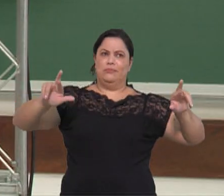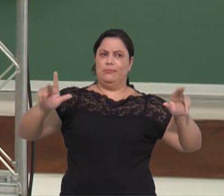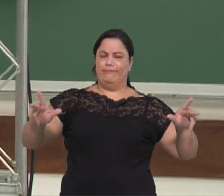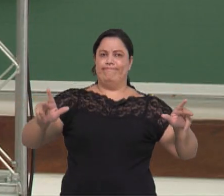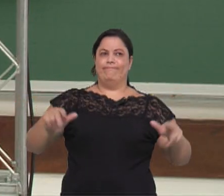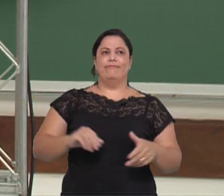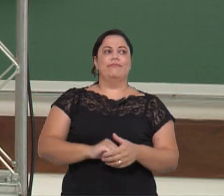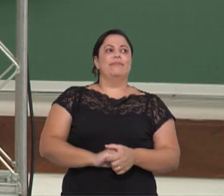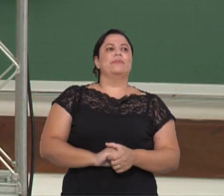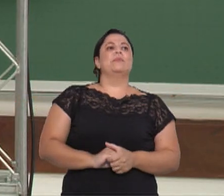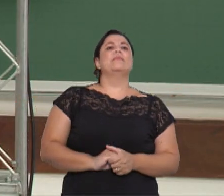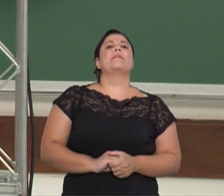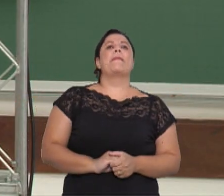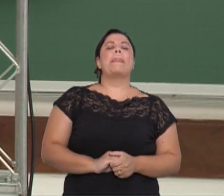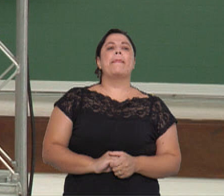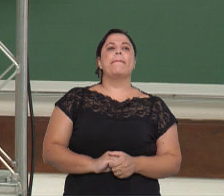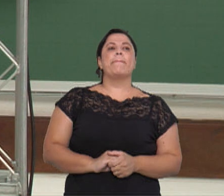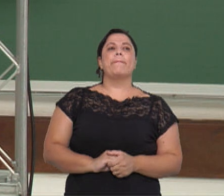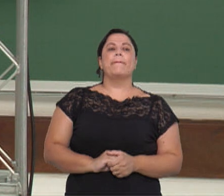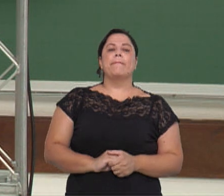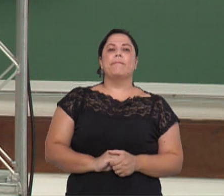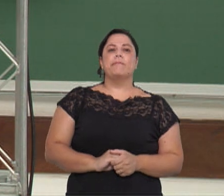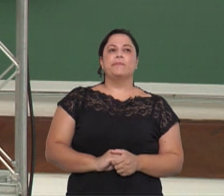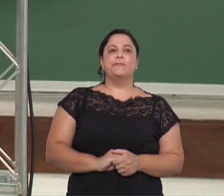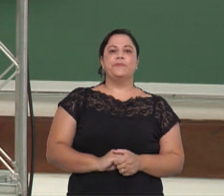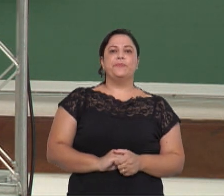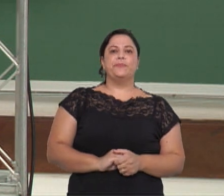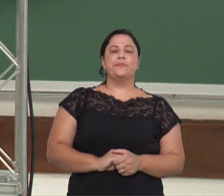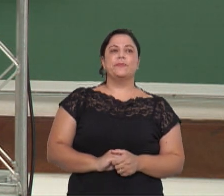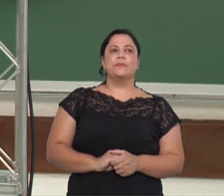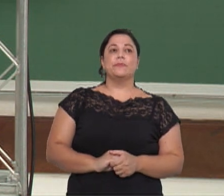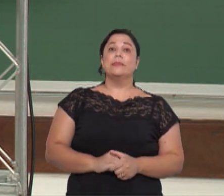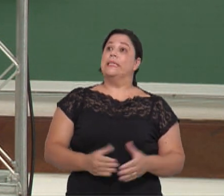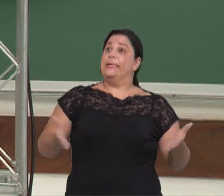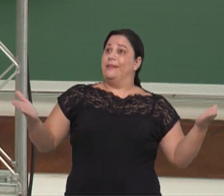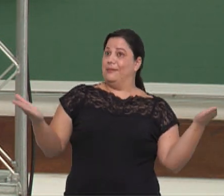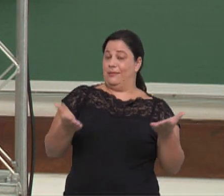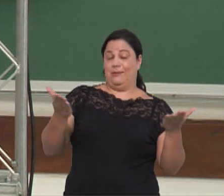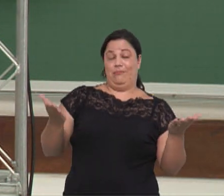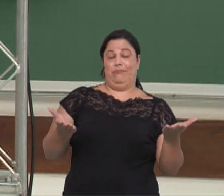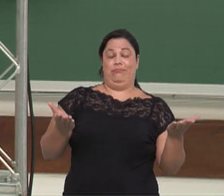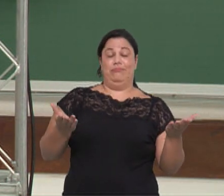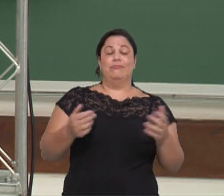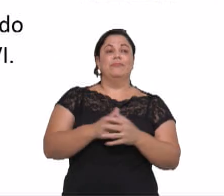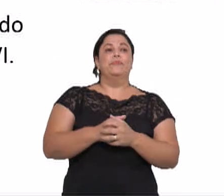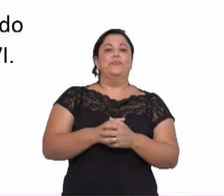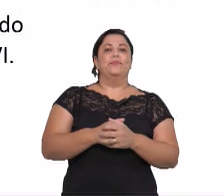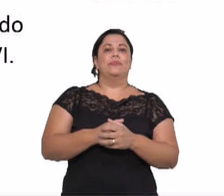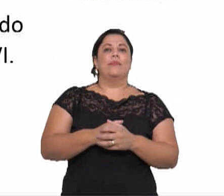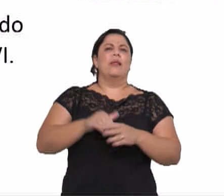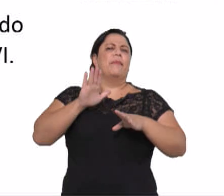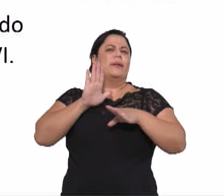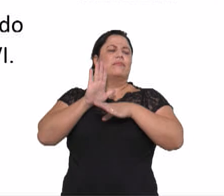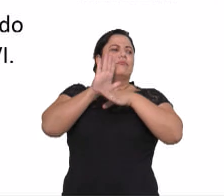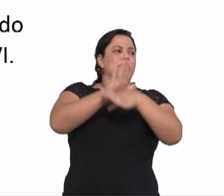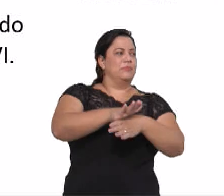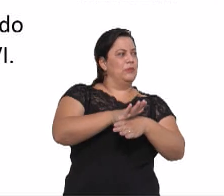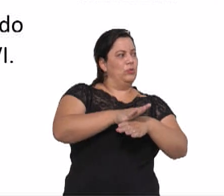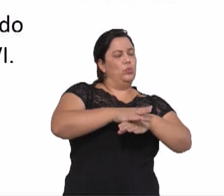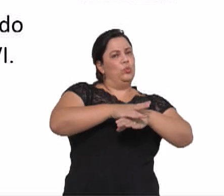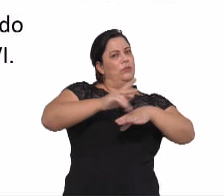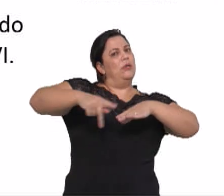Bom, então, para defender o país é criado agora a Convenção